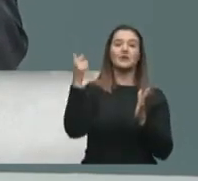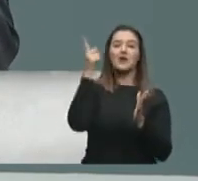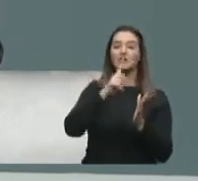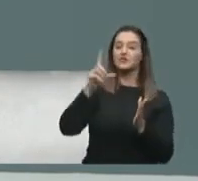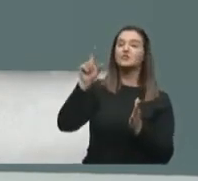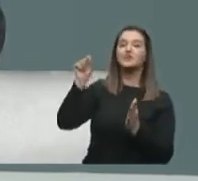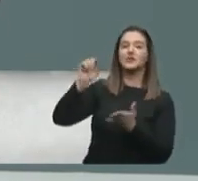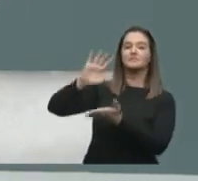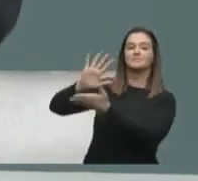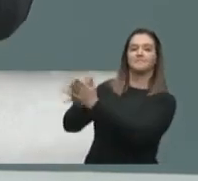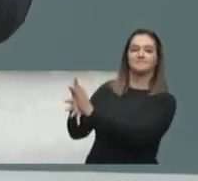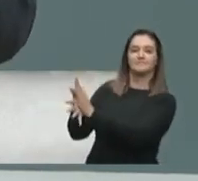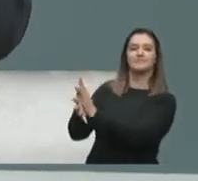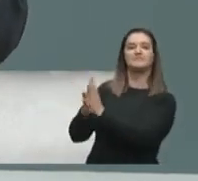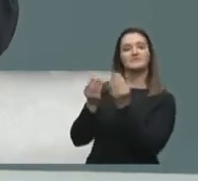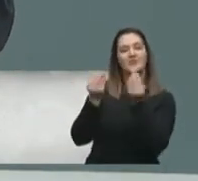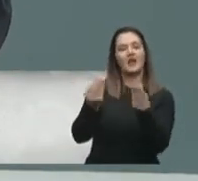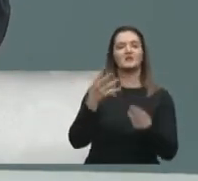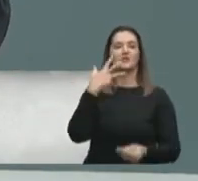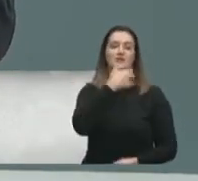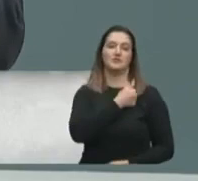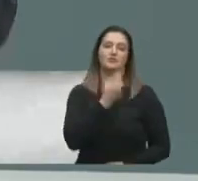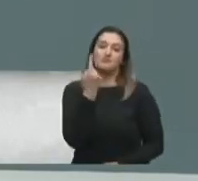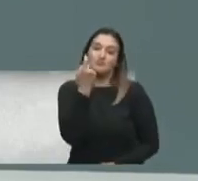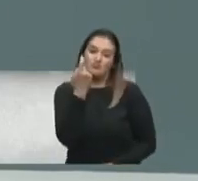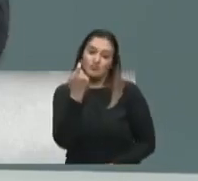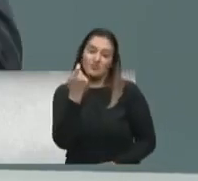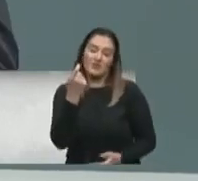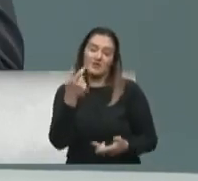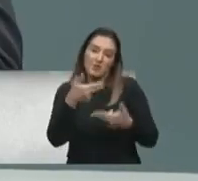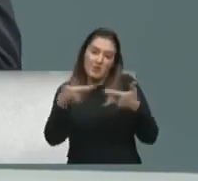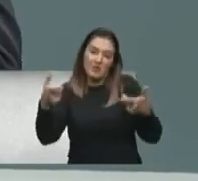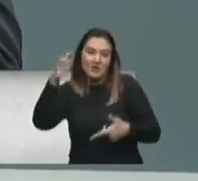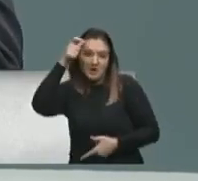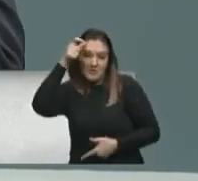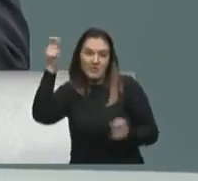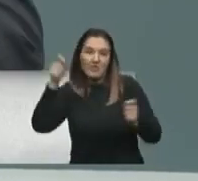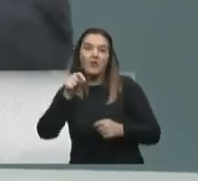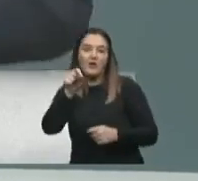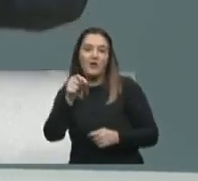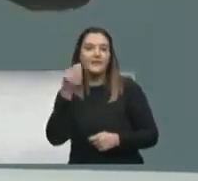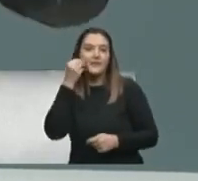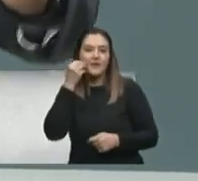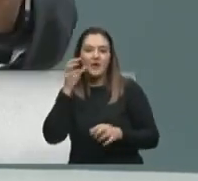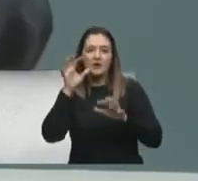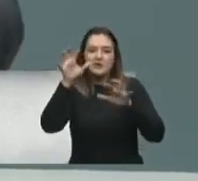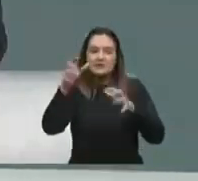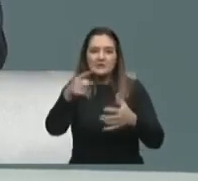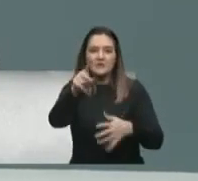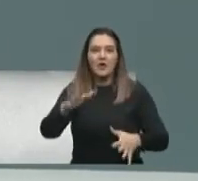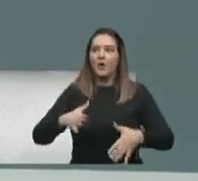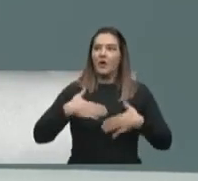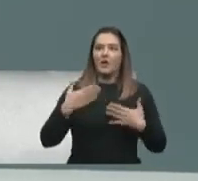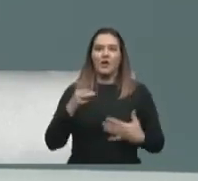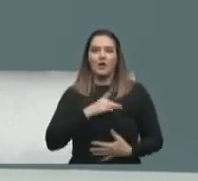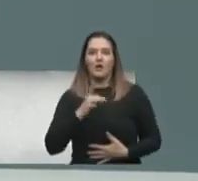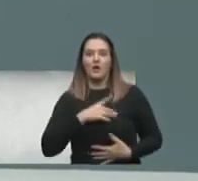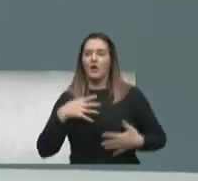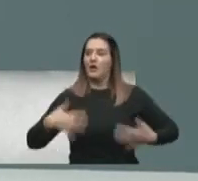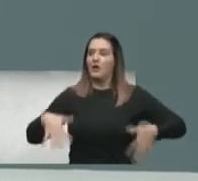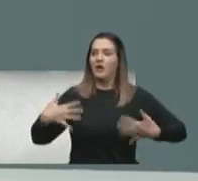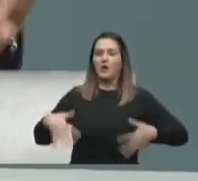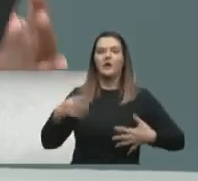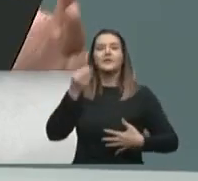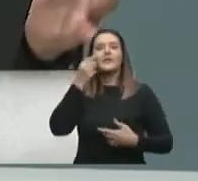salvação. A única coisa que o inimigo pode fazer é assustar as pessoas. É criar problemas para tentar